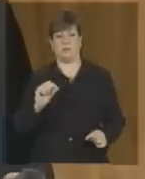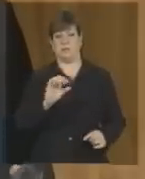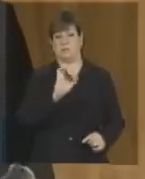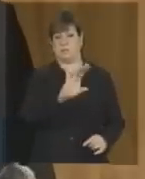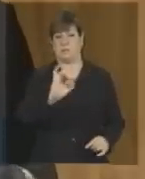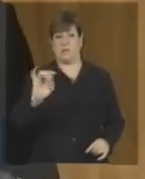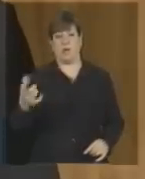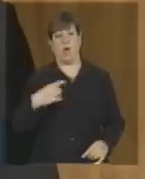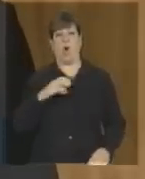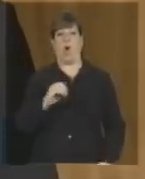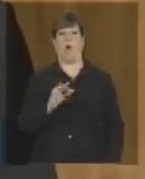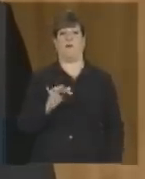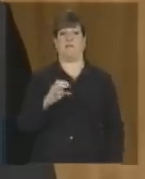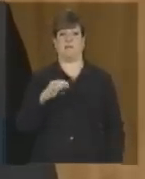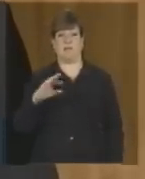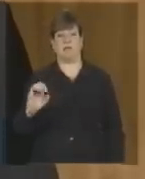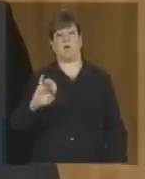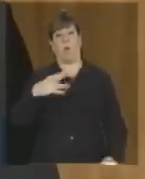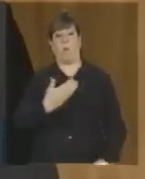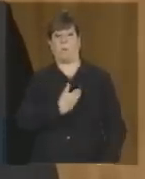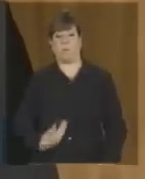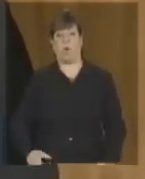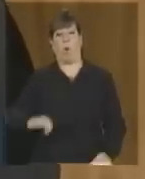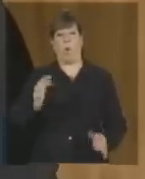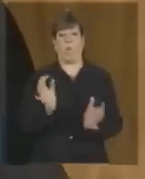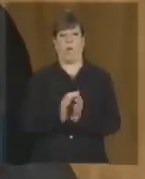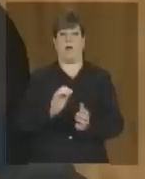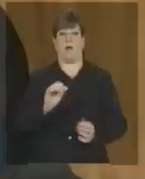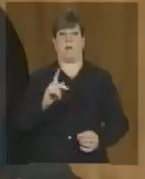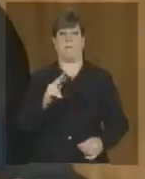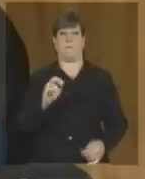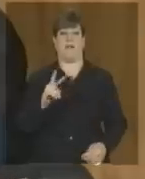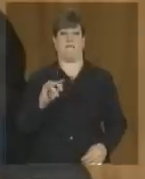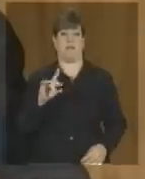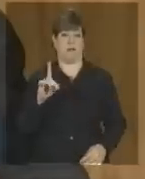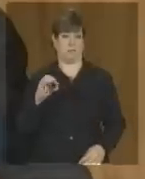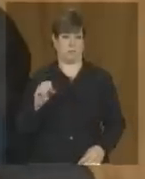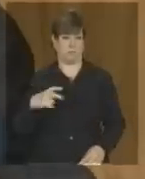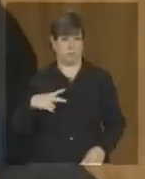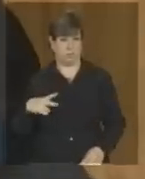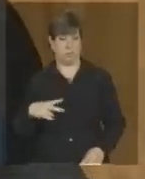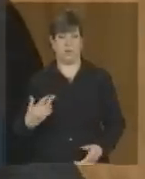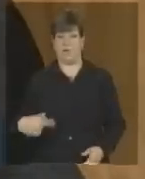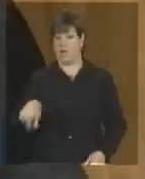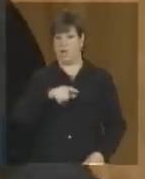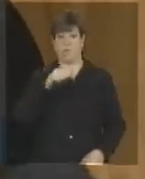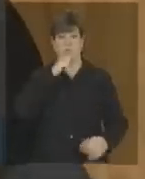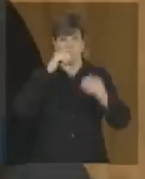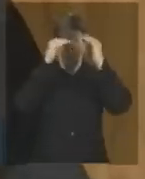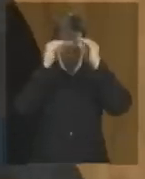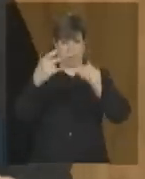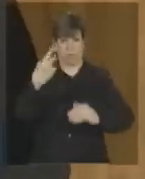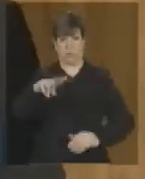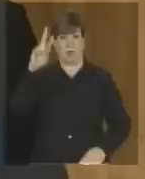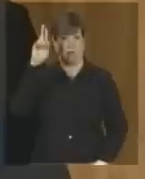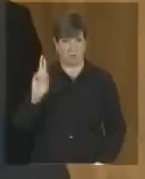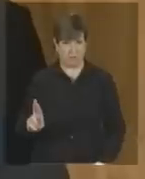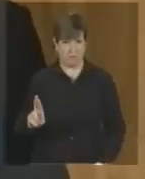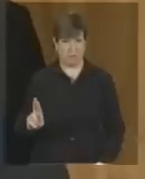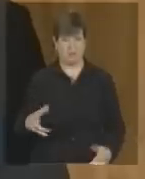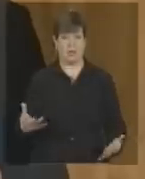tanto oficiais públicos ou como agentes privados, quando não cumprem suas responsabilidades, ou